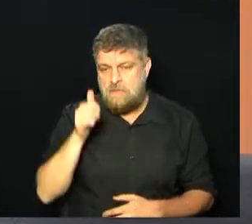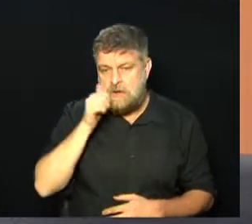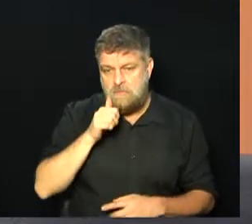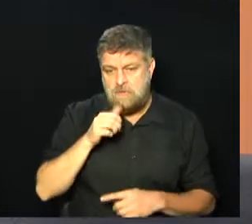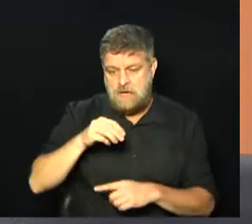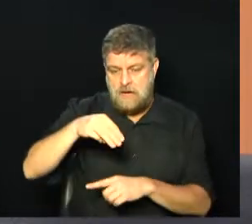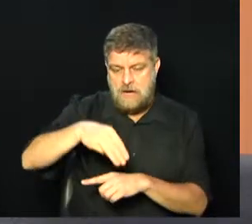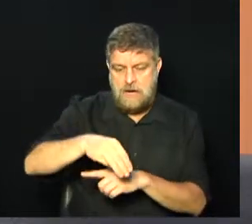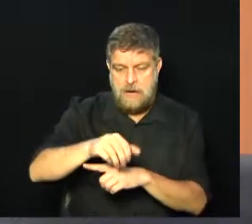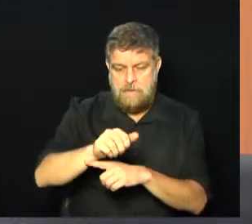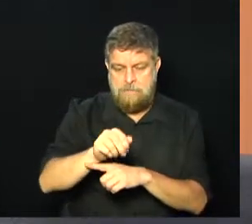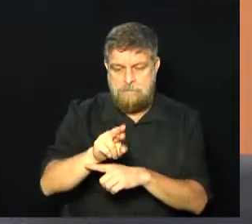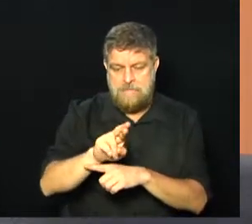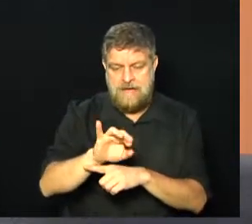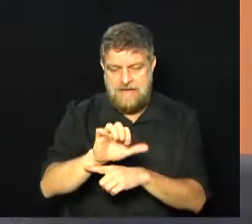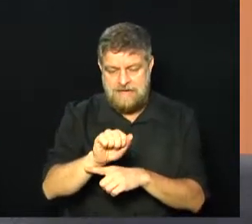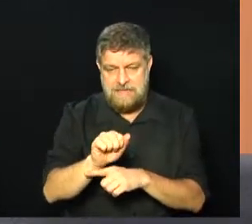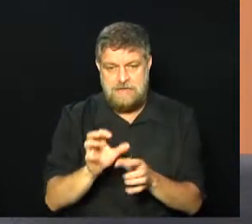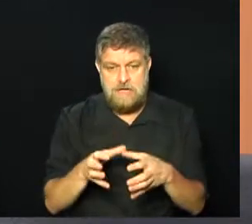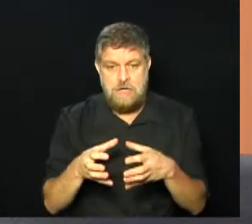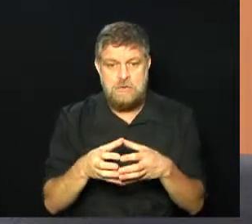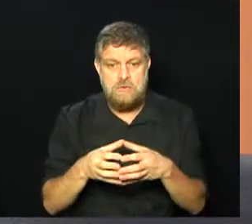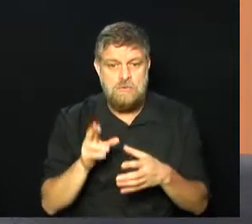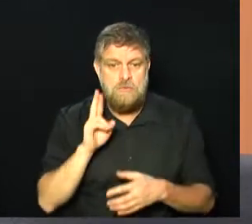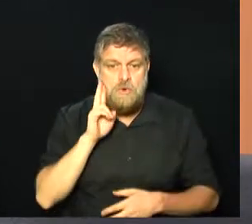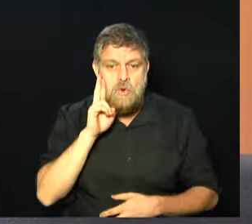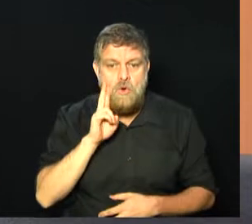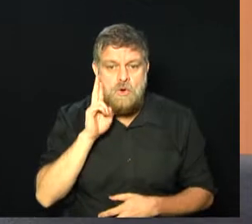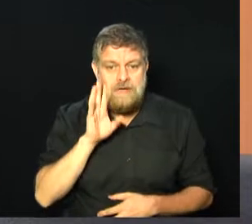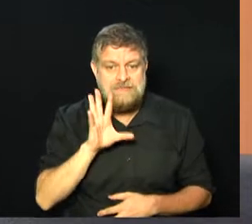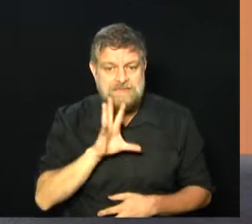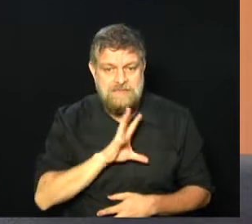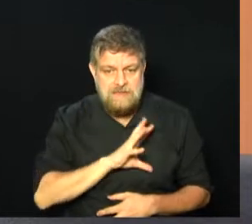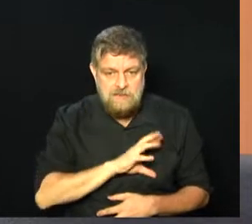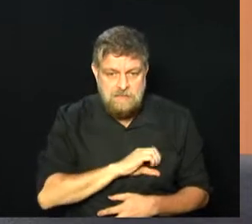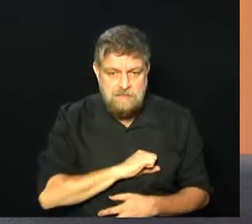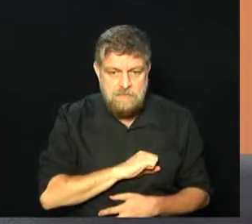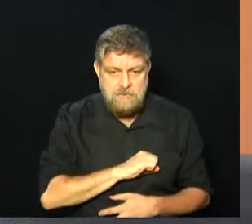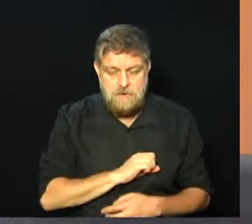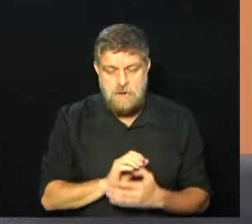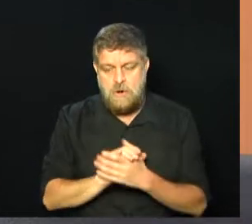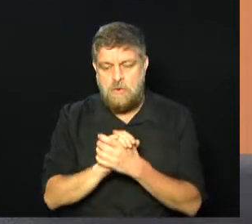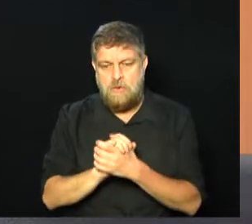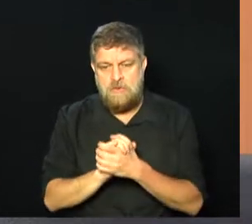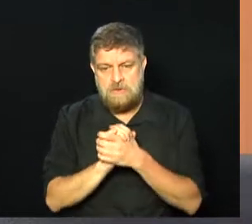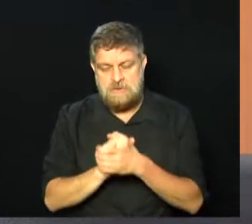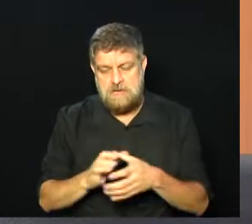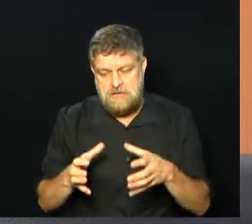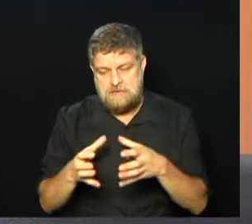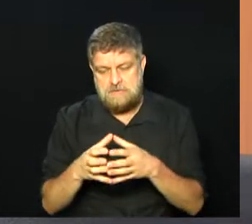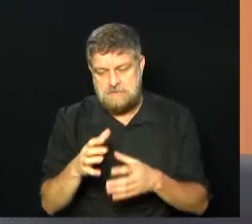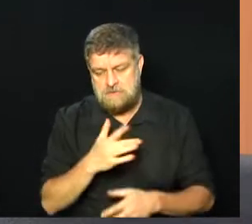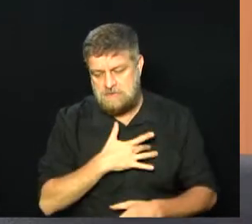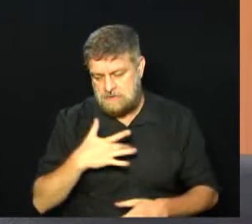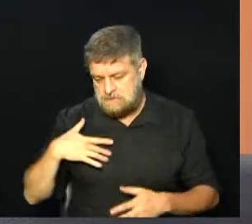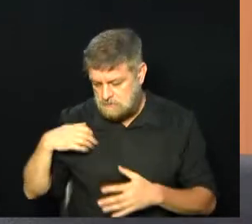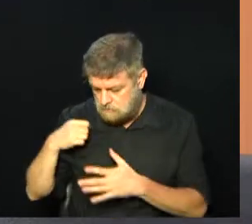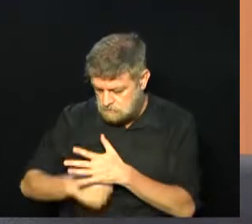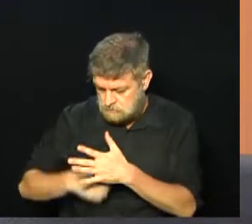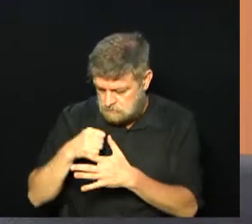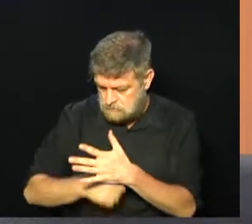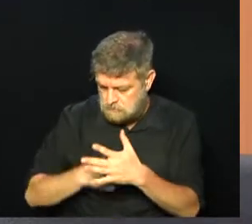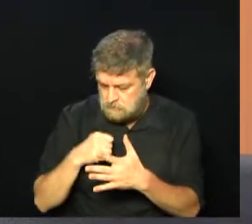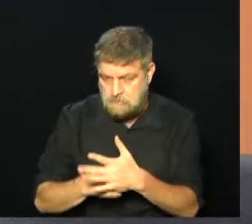Rosa e Amor, cumprimentar as pessoas que militam pela prevenção à saúde,